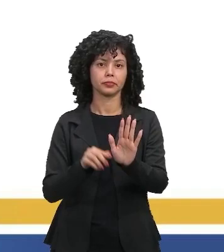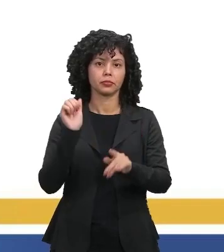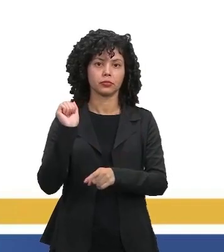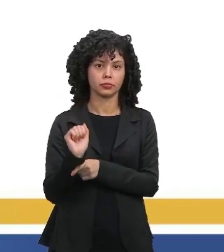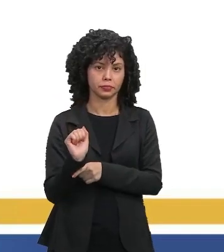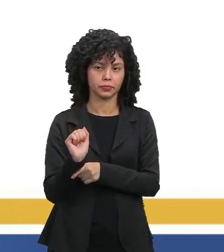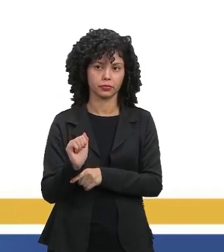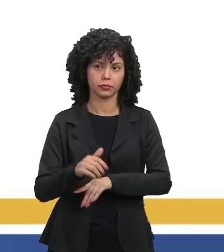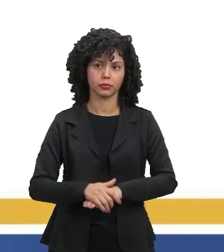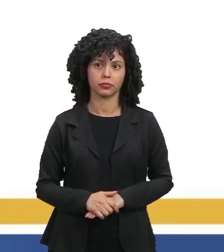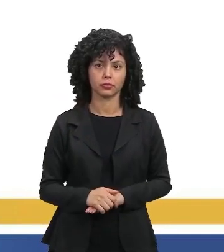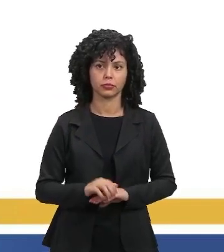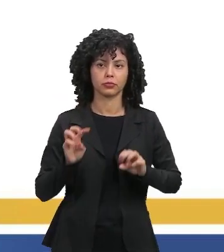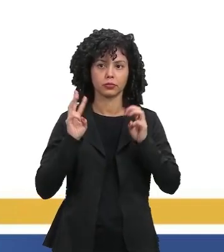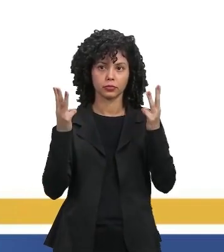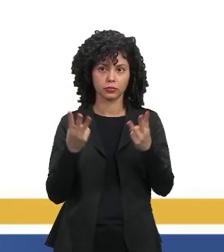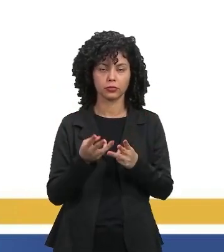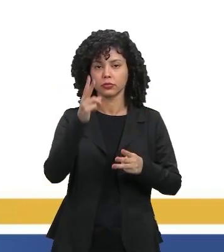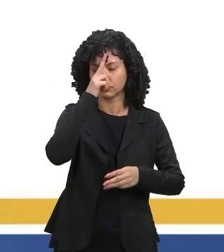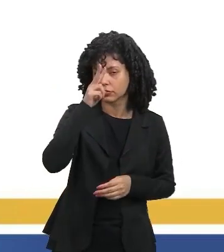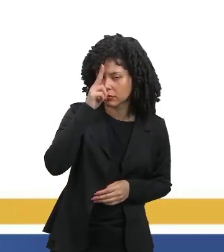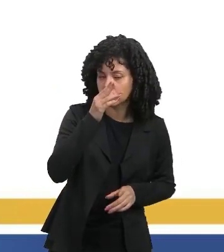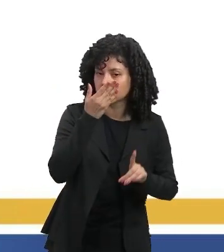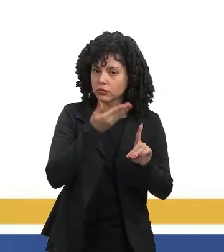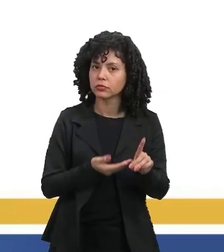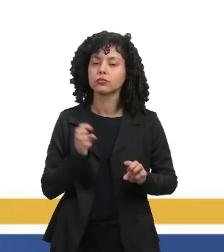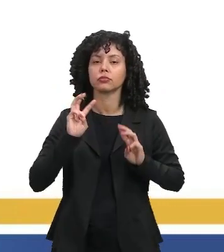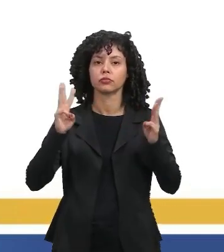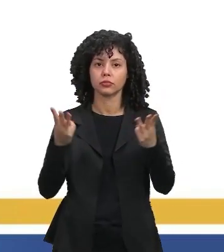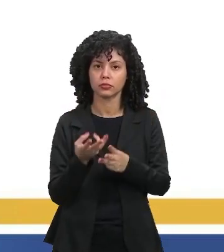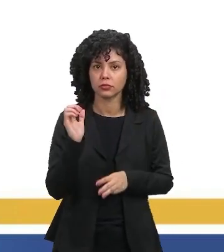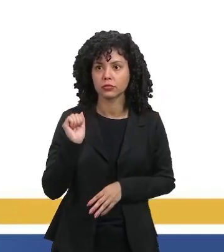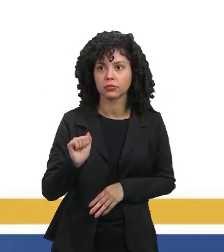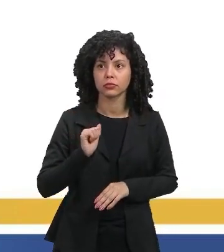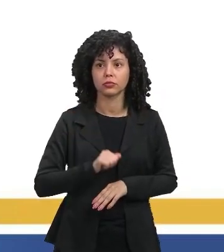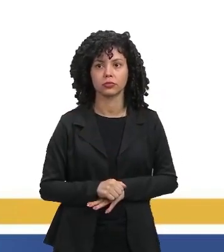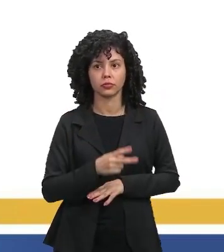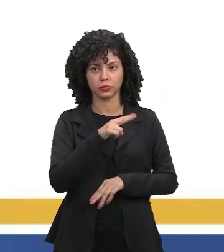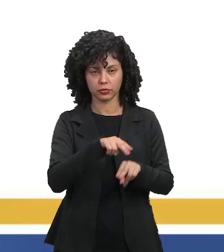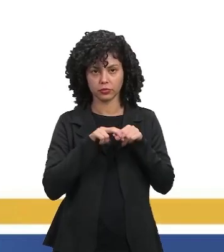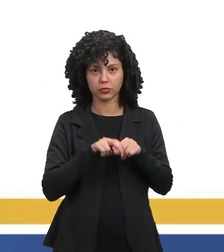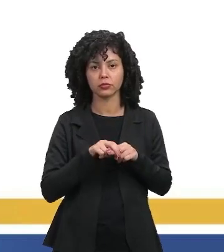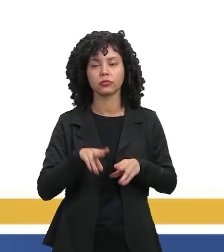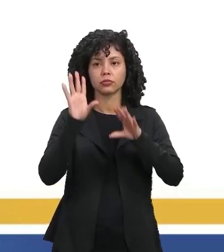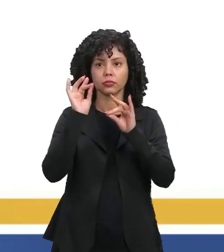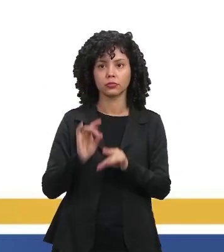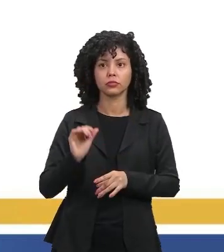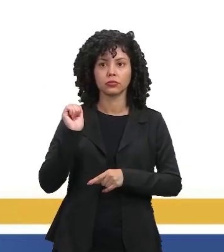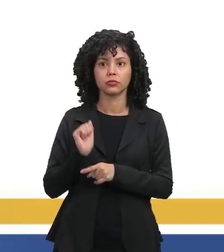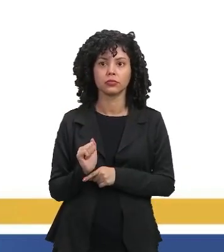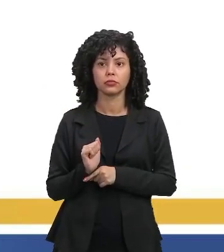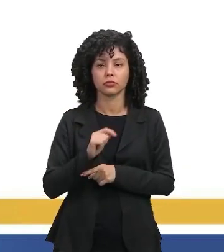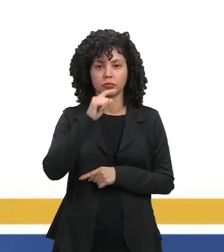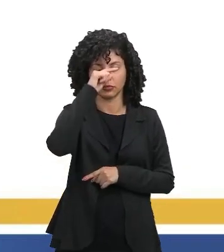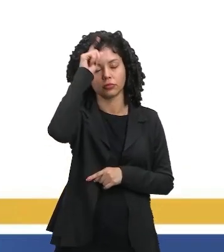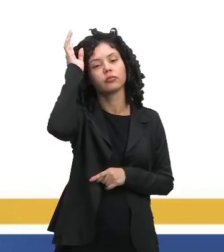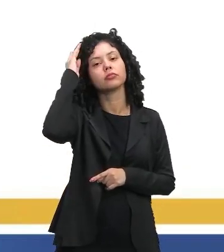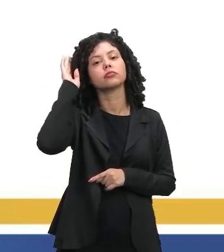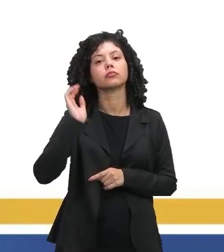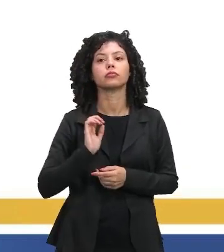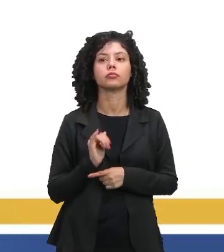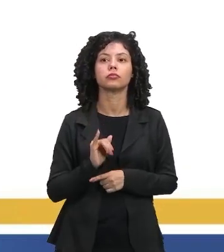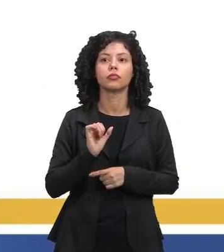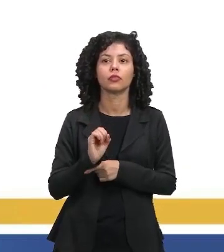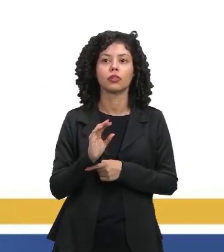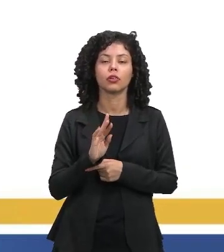A de massa. Lembra que a representação da massa é o A? Então, por isso que eu deixei em destaque o A. O que é que são os